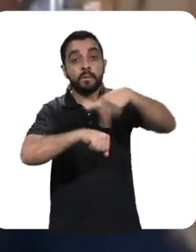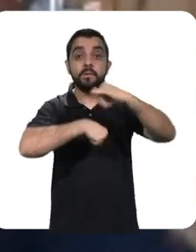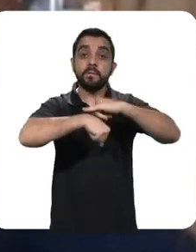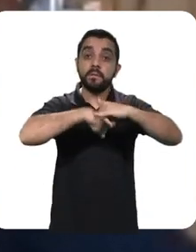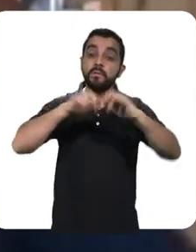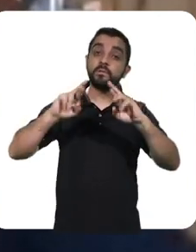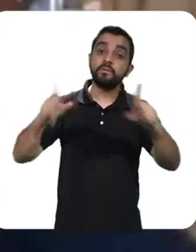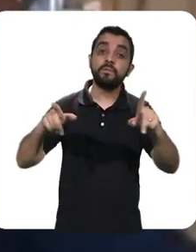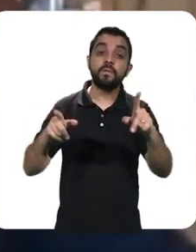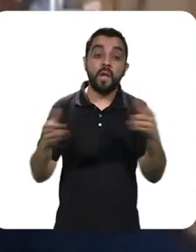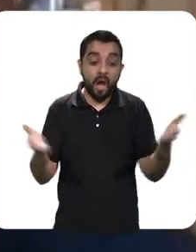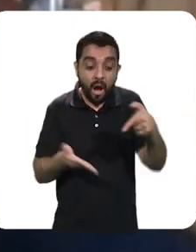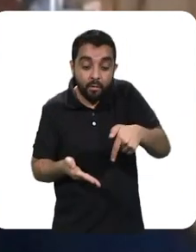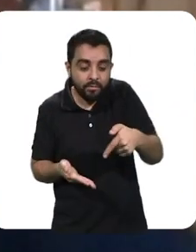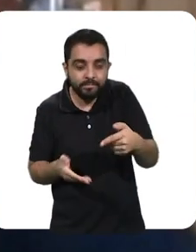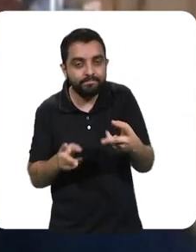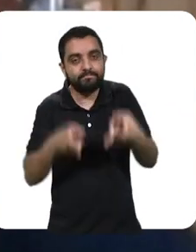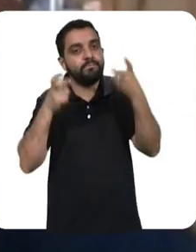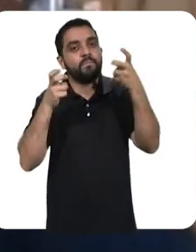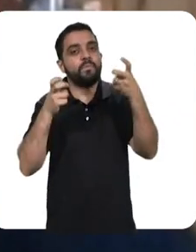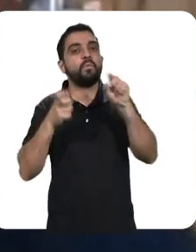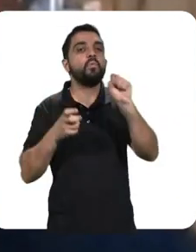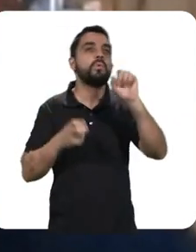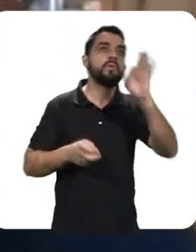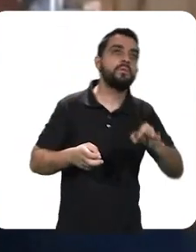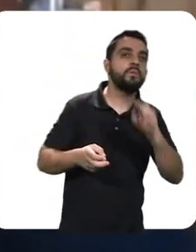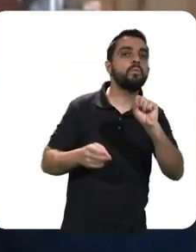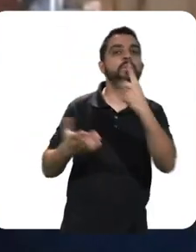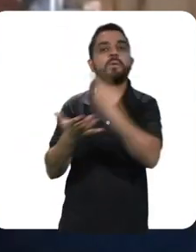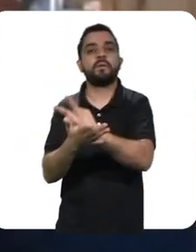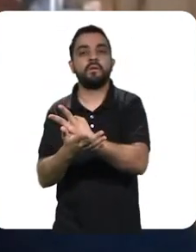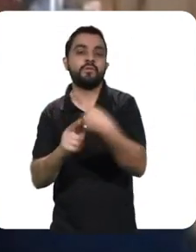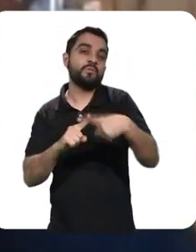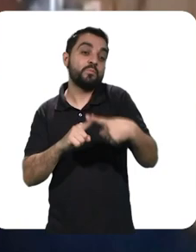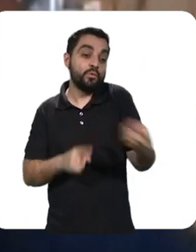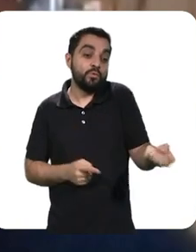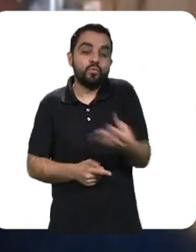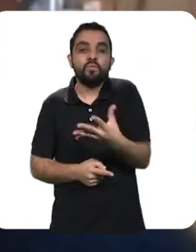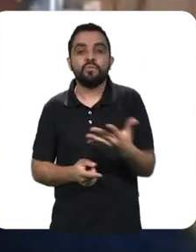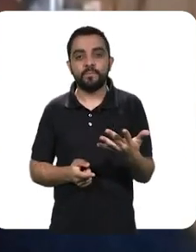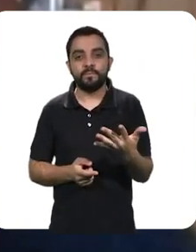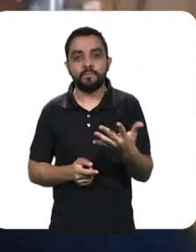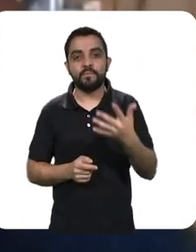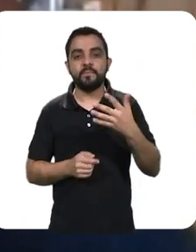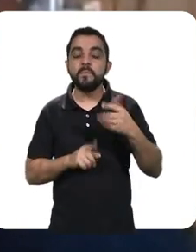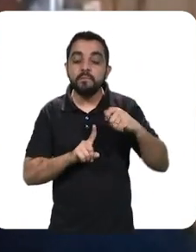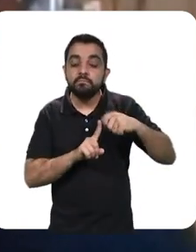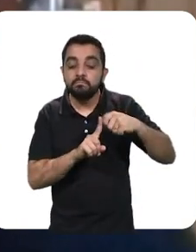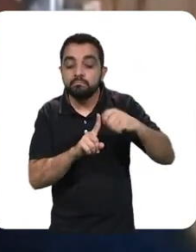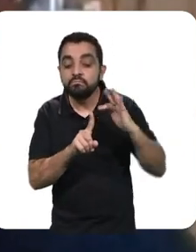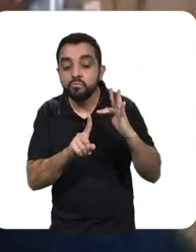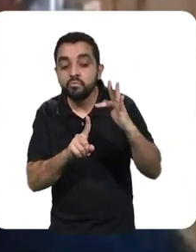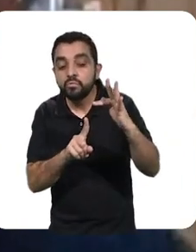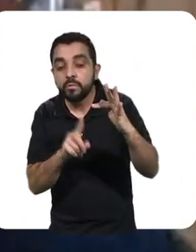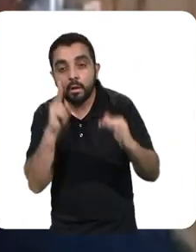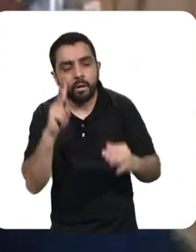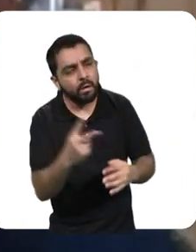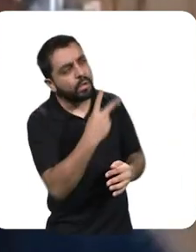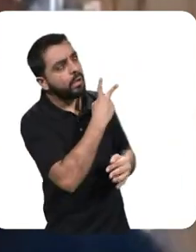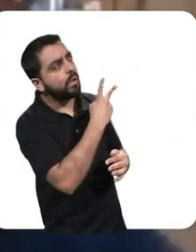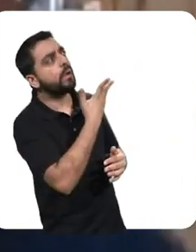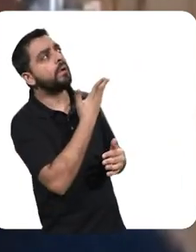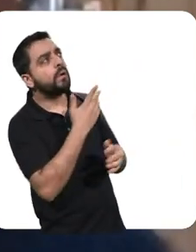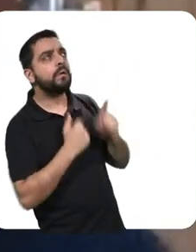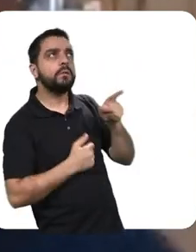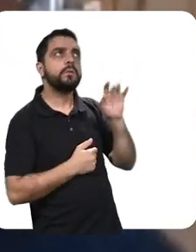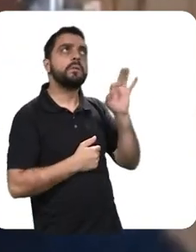adotou uma estratégia diferente e é difícil a gente analisar o que é certo e o que é errado, porque é o novo, né? Então, é possível que daqui a alguns meses a